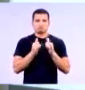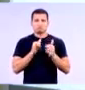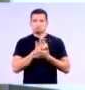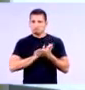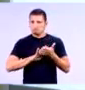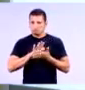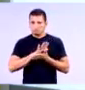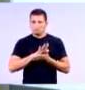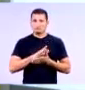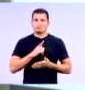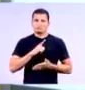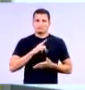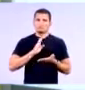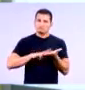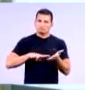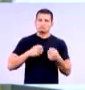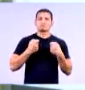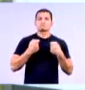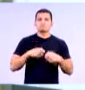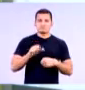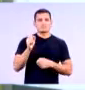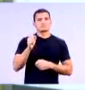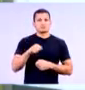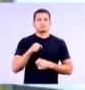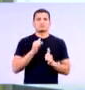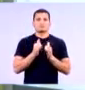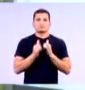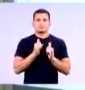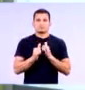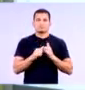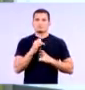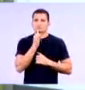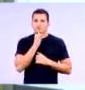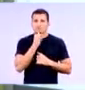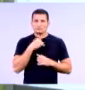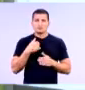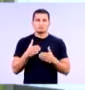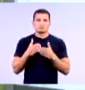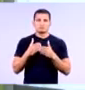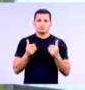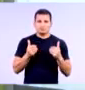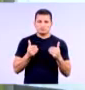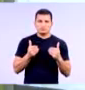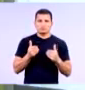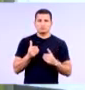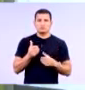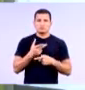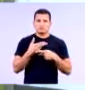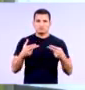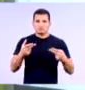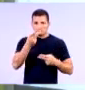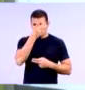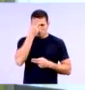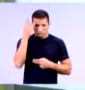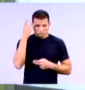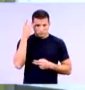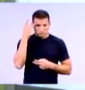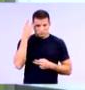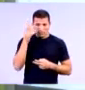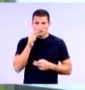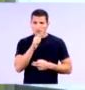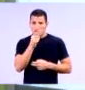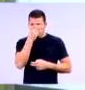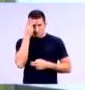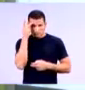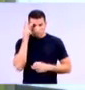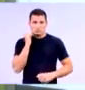tem métodos que eu preciso sim de informações. Então, por exemplo, vou pedir o objeto pessoa, eu vou pedir para aquela pessoa